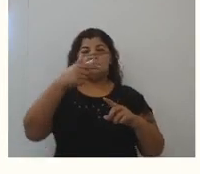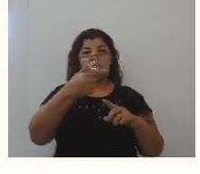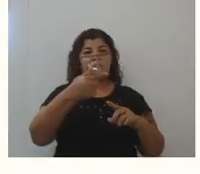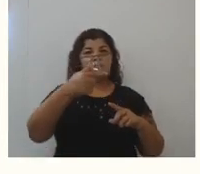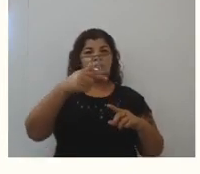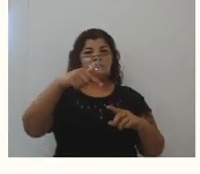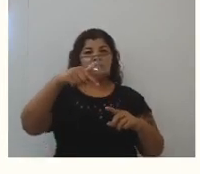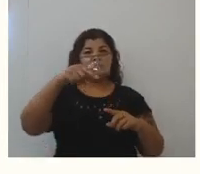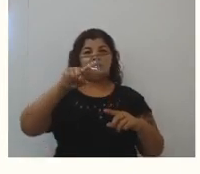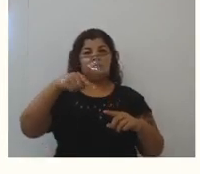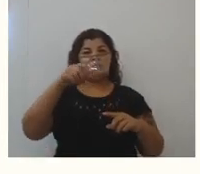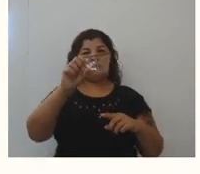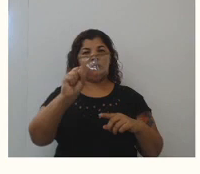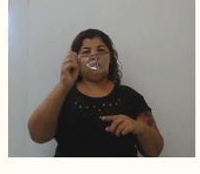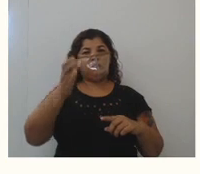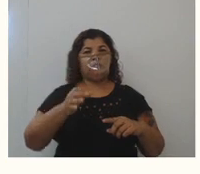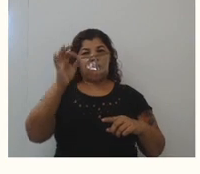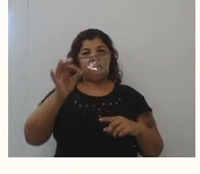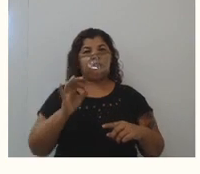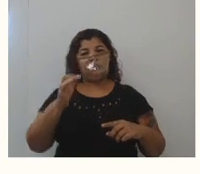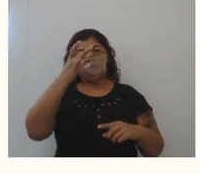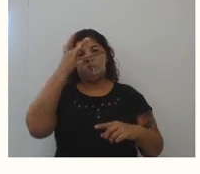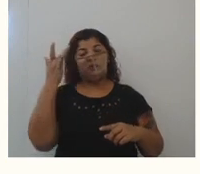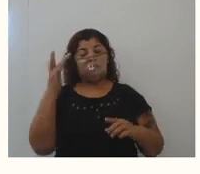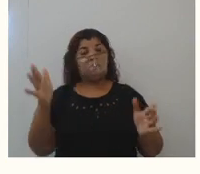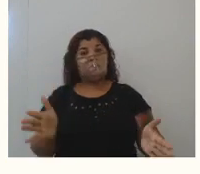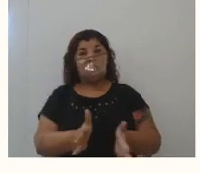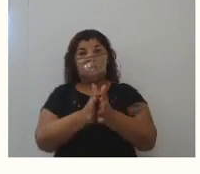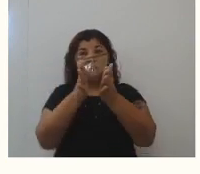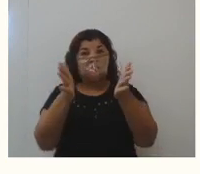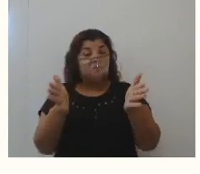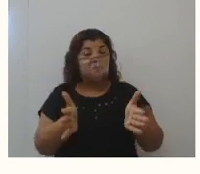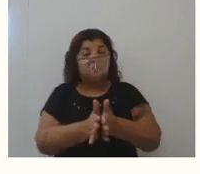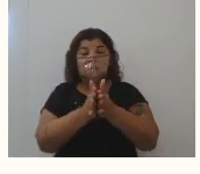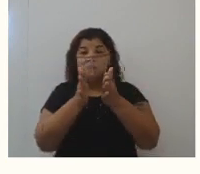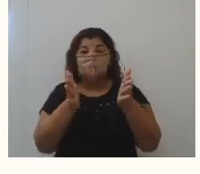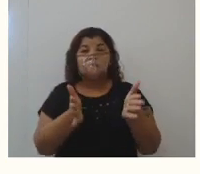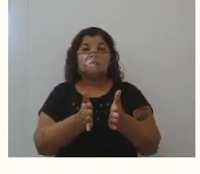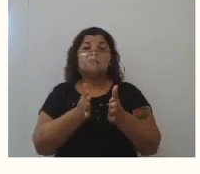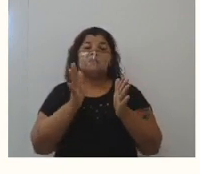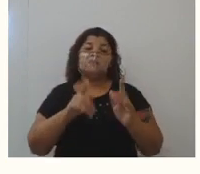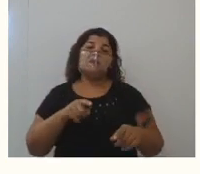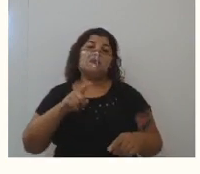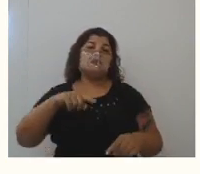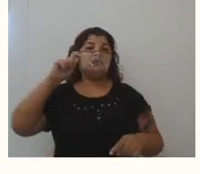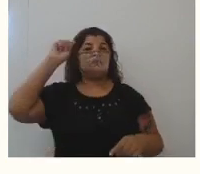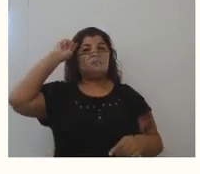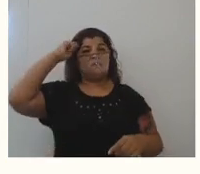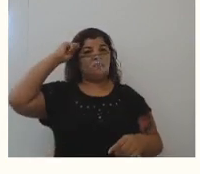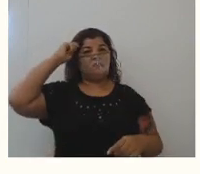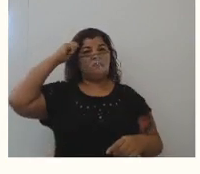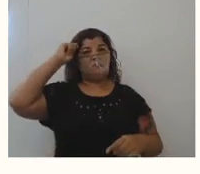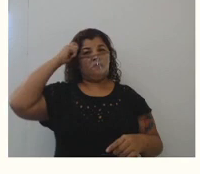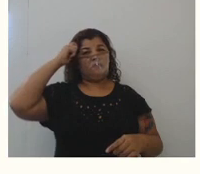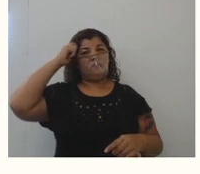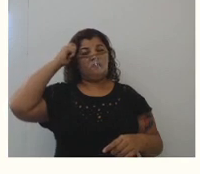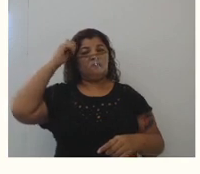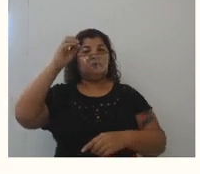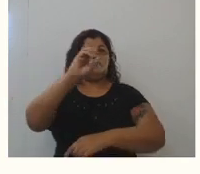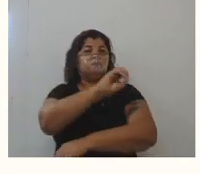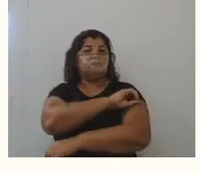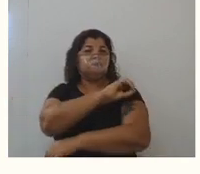70,8% das pessoas em situação de extrema pobreza, elas são negras. A taxa de